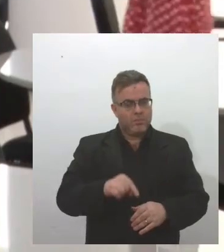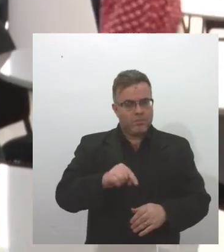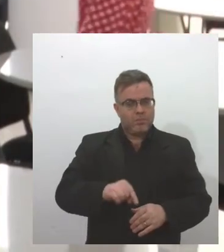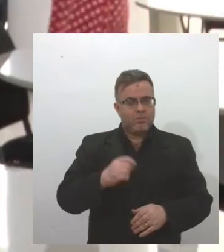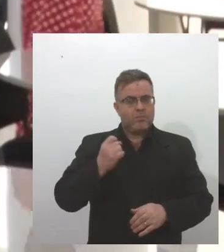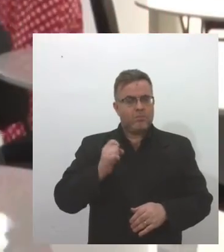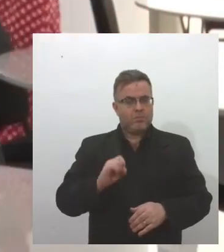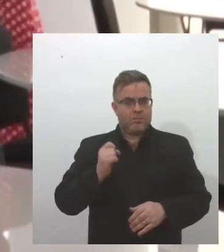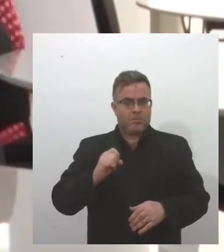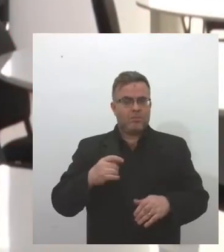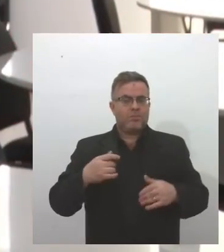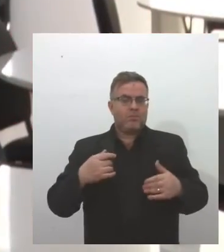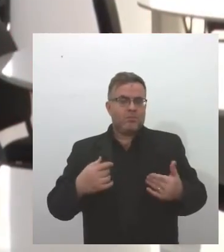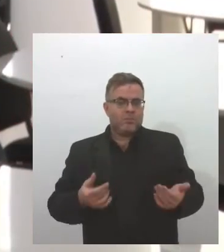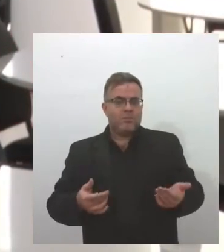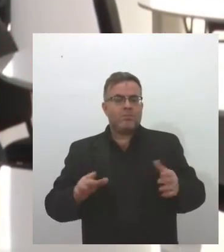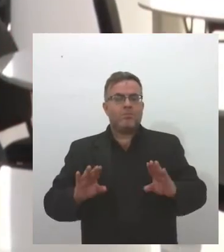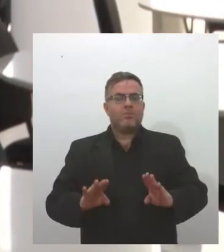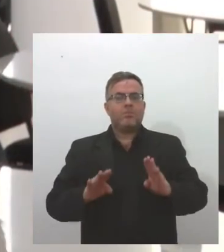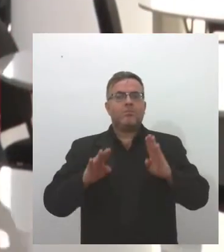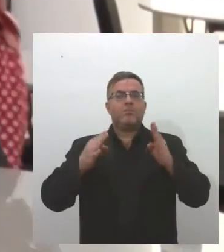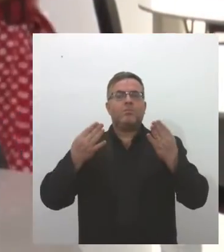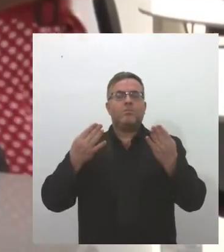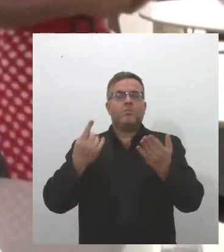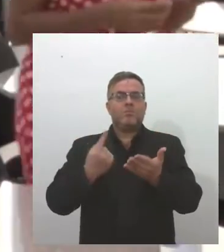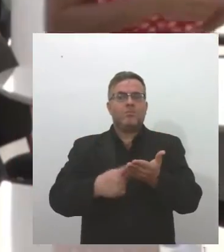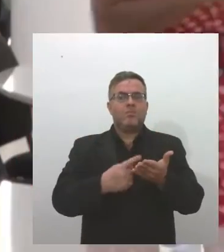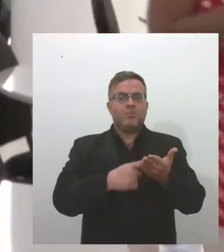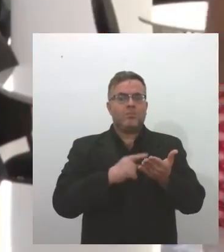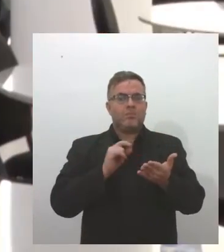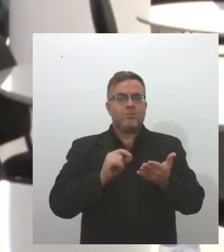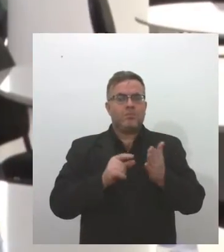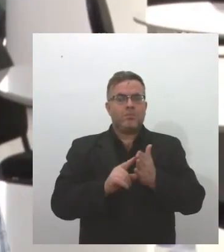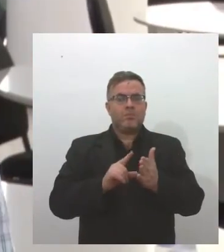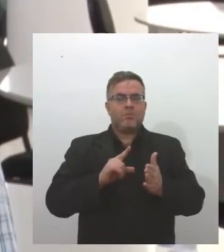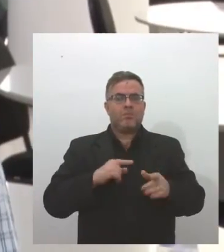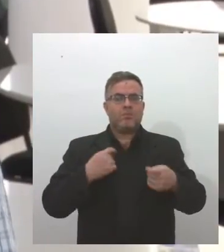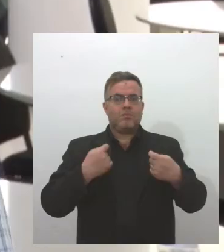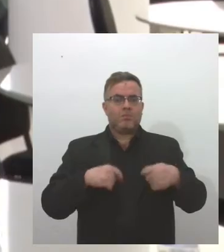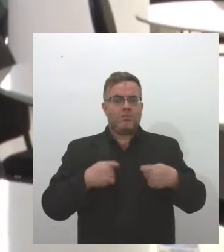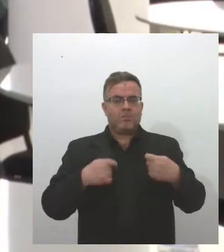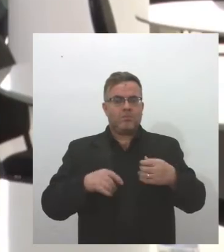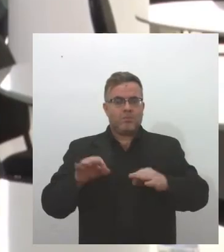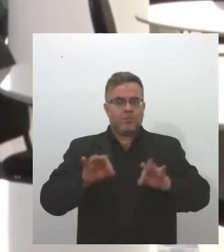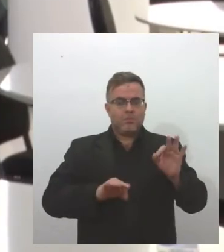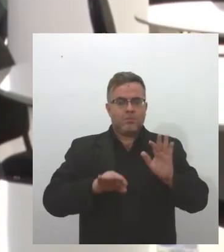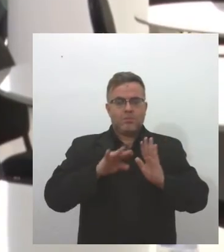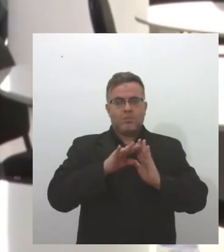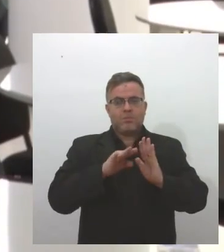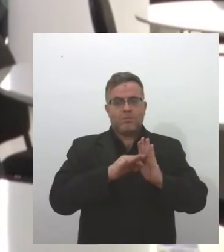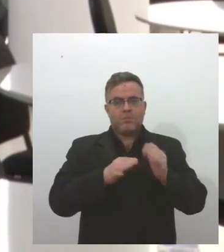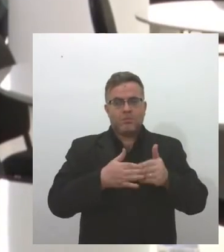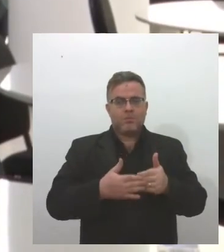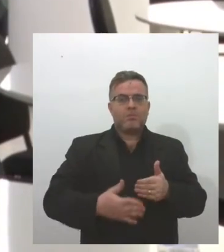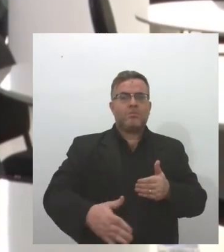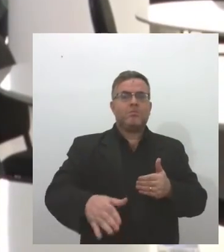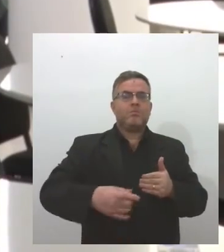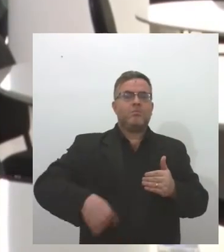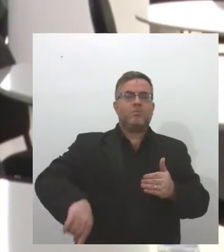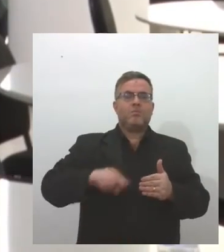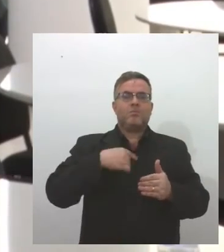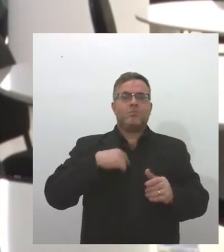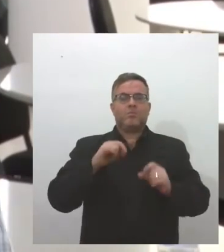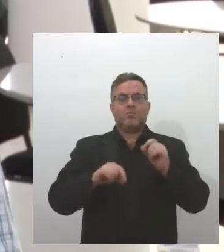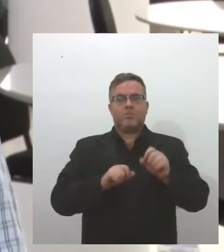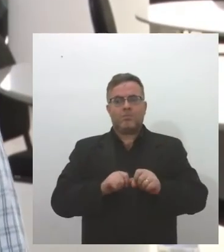que os eventos precisam é de uma certa previsibilidade para que eles possam fazer planejamento. Mas nós estamos vivendo uma época de